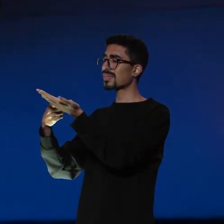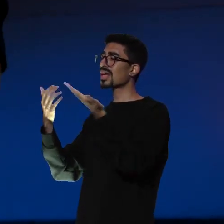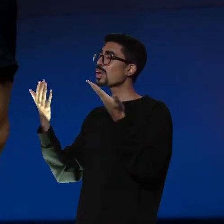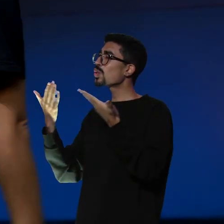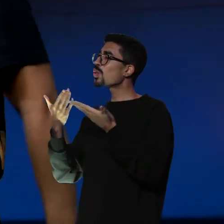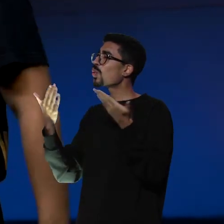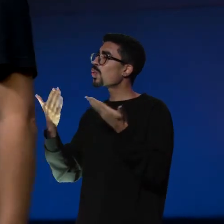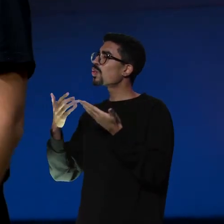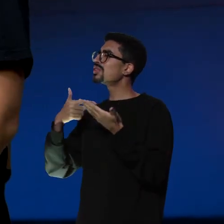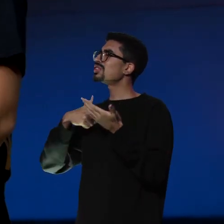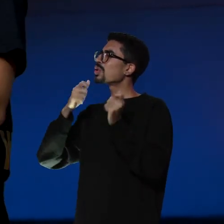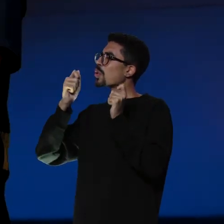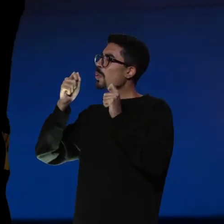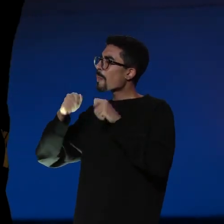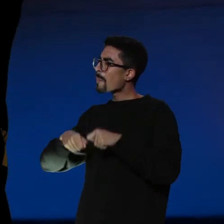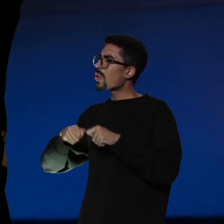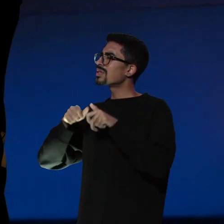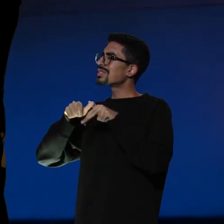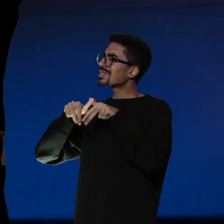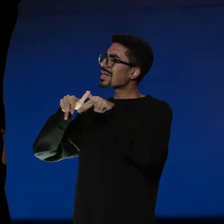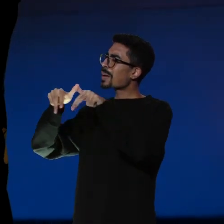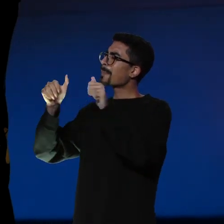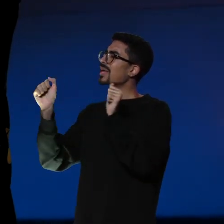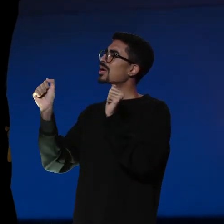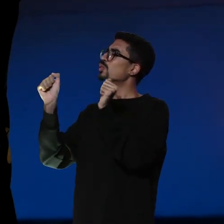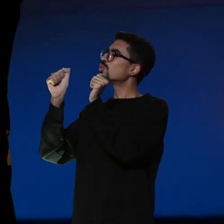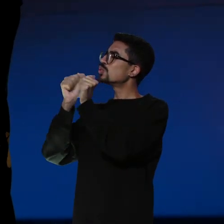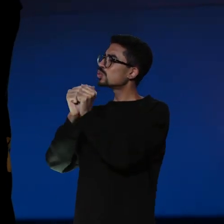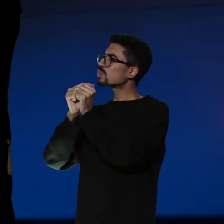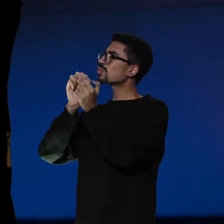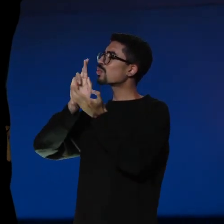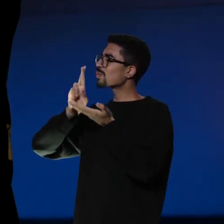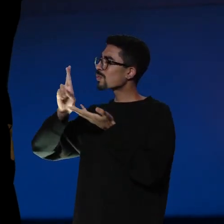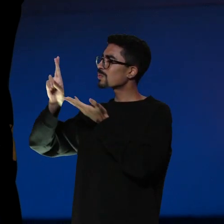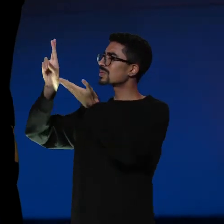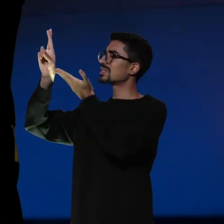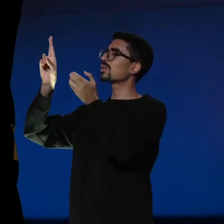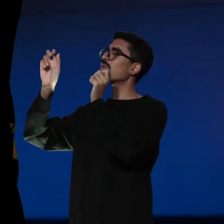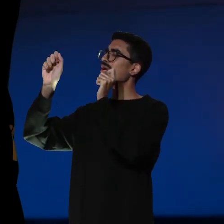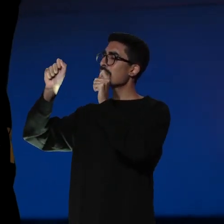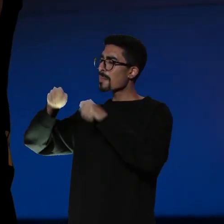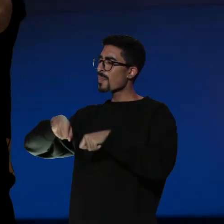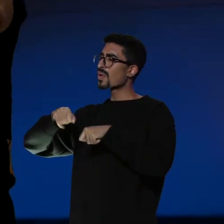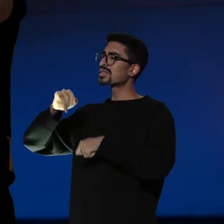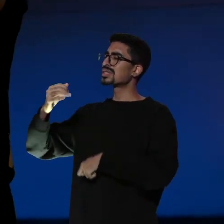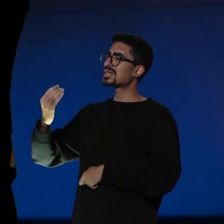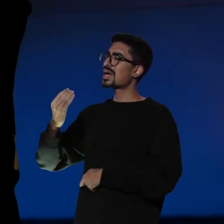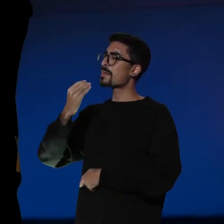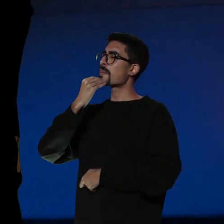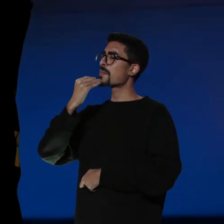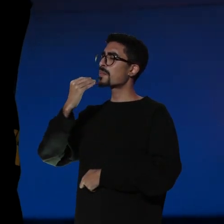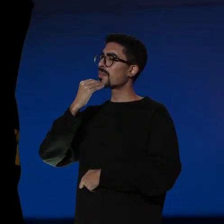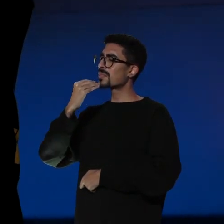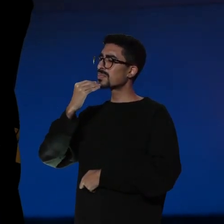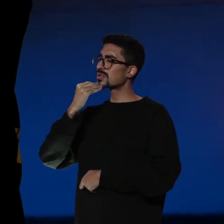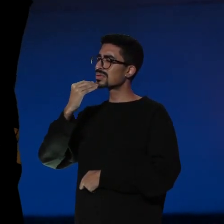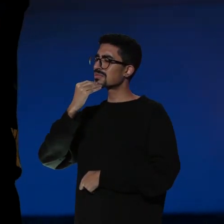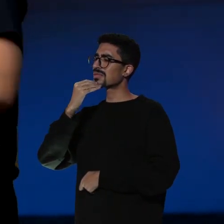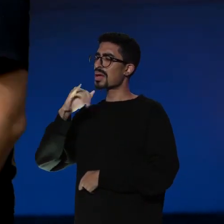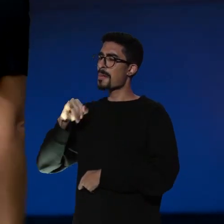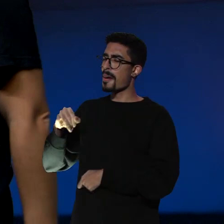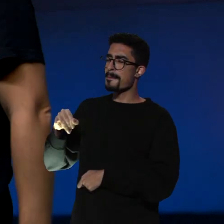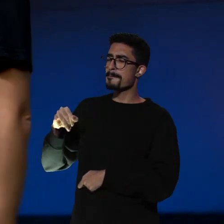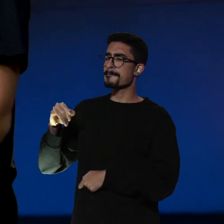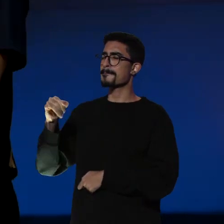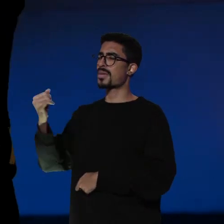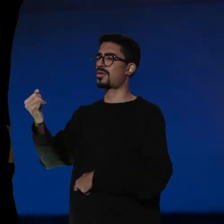ande sozinho, e possa aprender a desfrutar, a aproveitar as janelas de oportunidade que o Senhor tem colocado